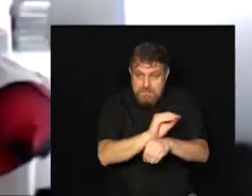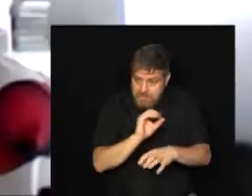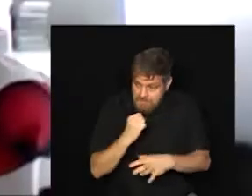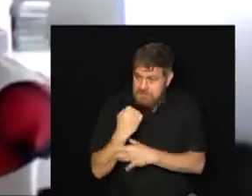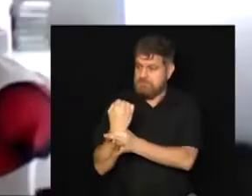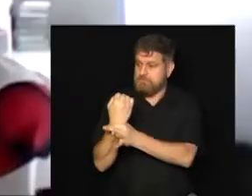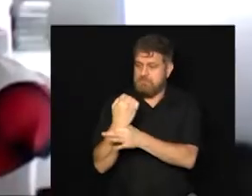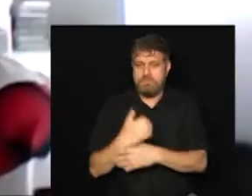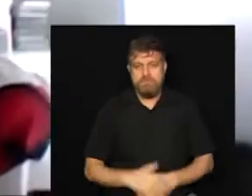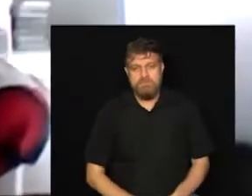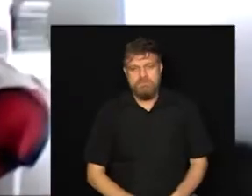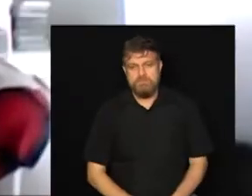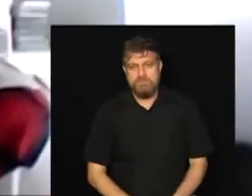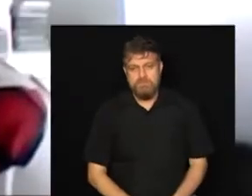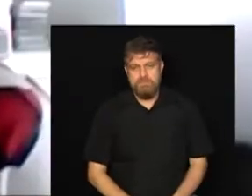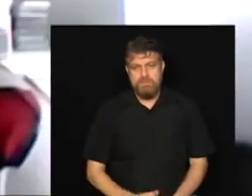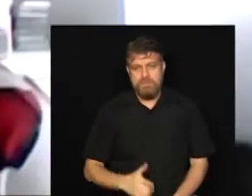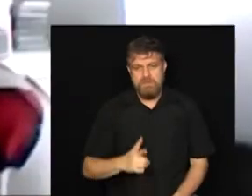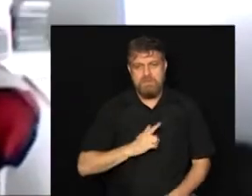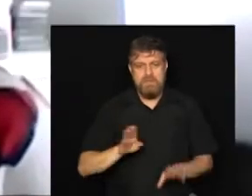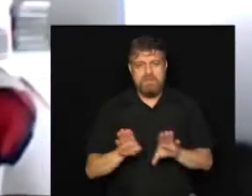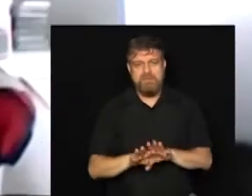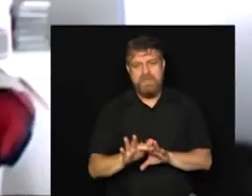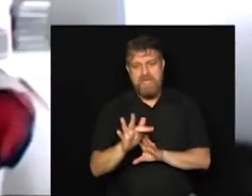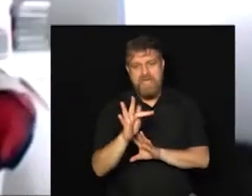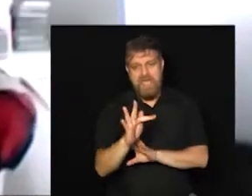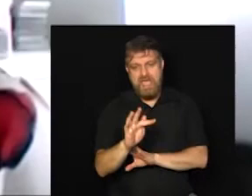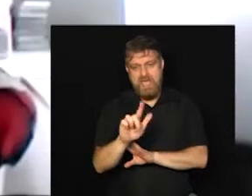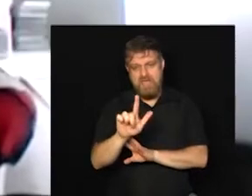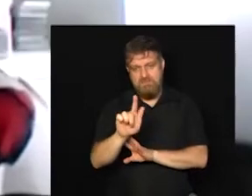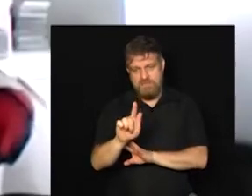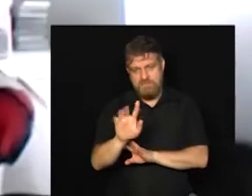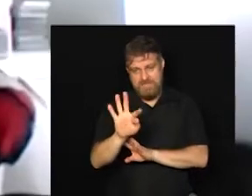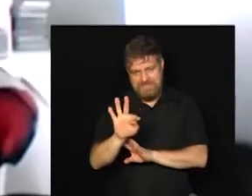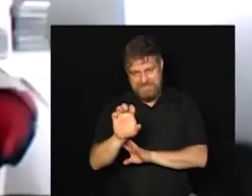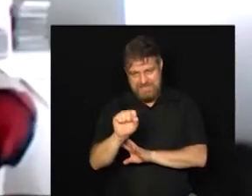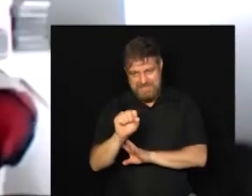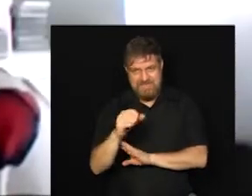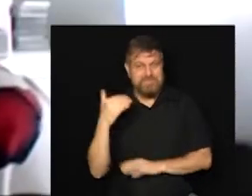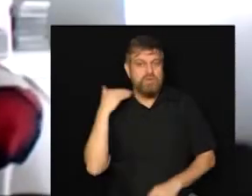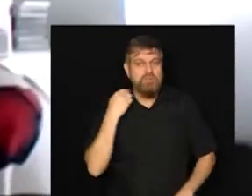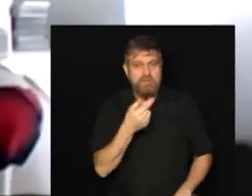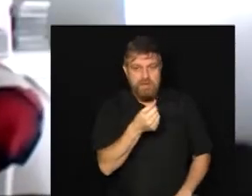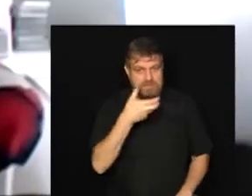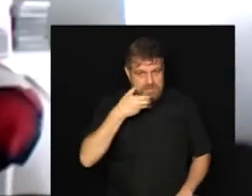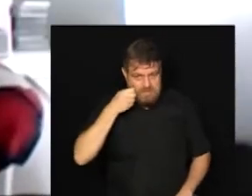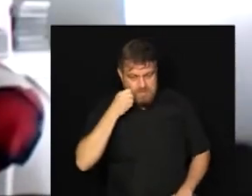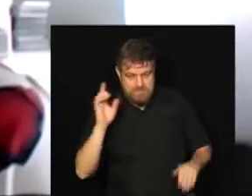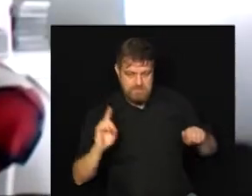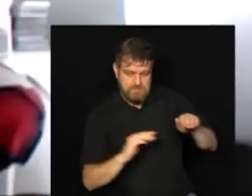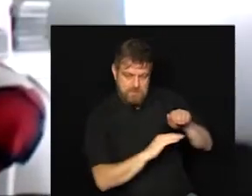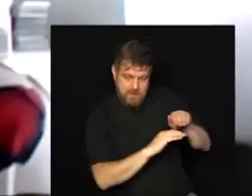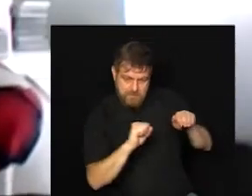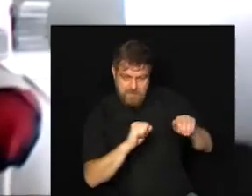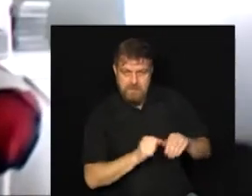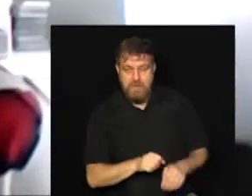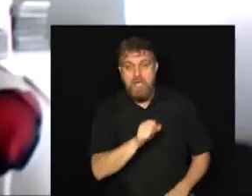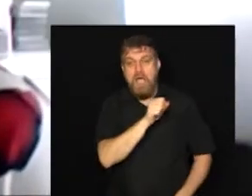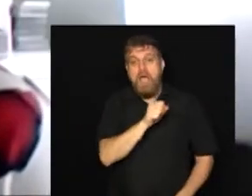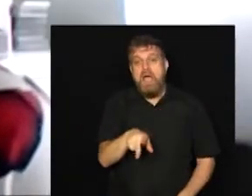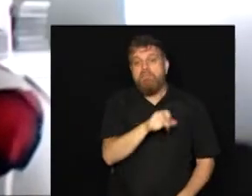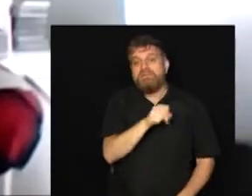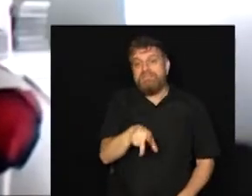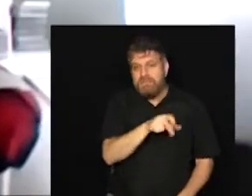garantias. É fundo de garantia, resgate de fundo de garantia, a